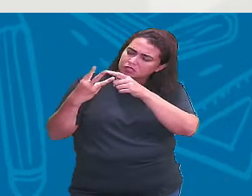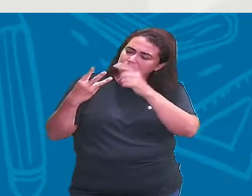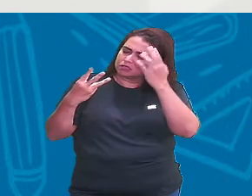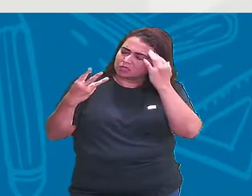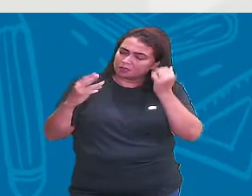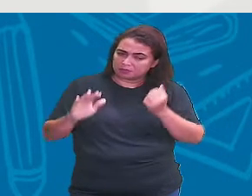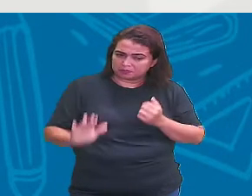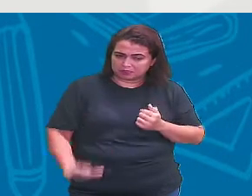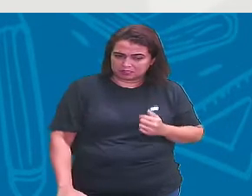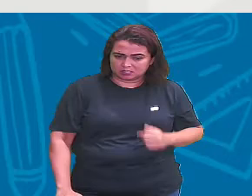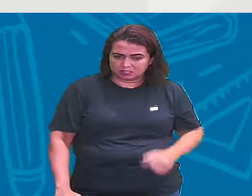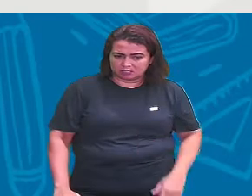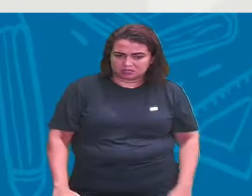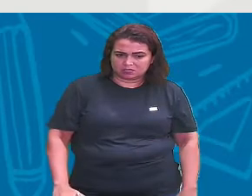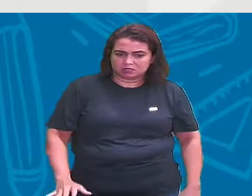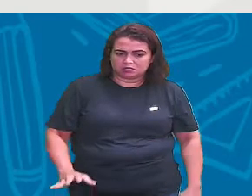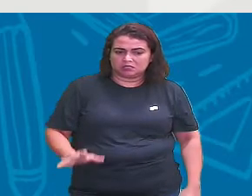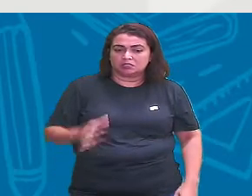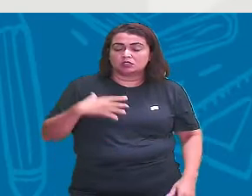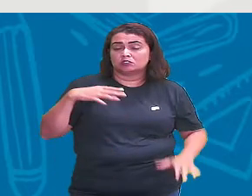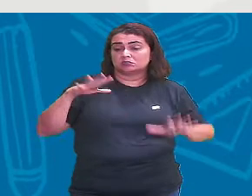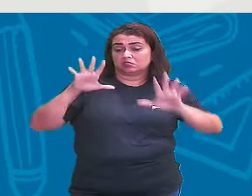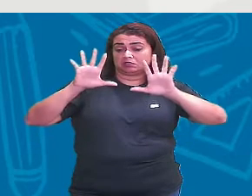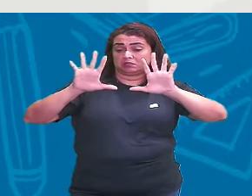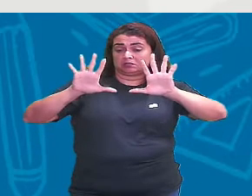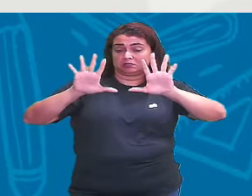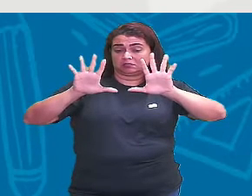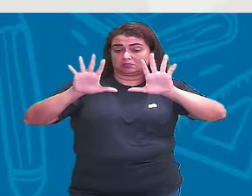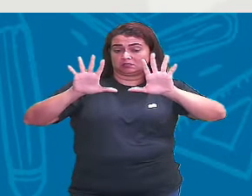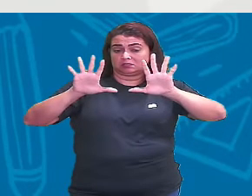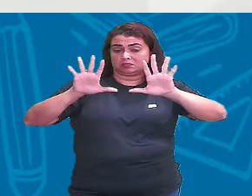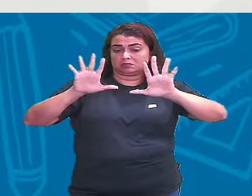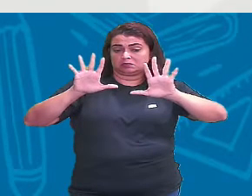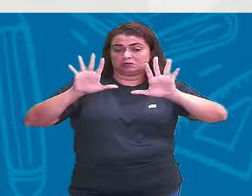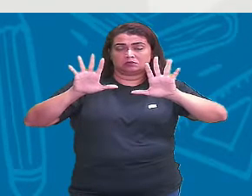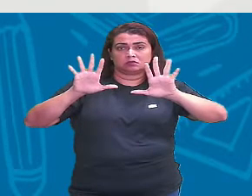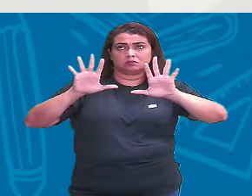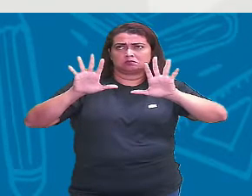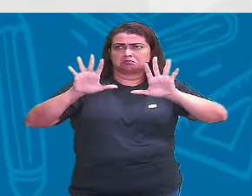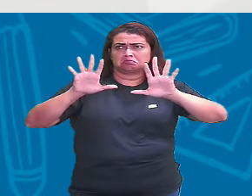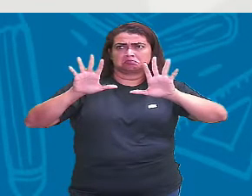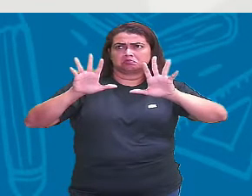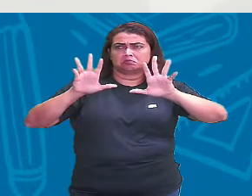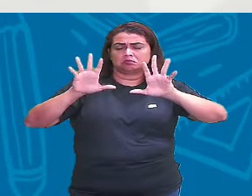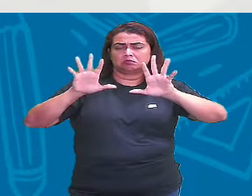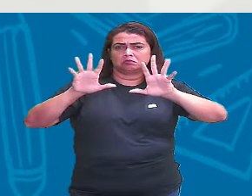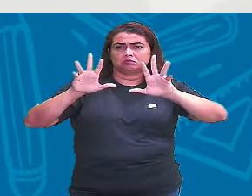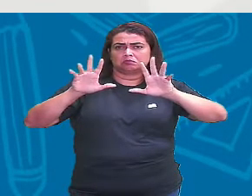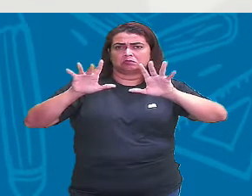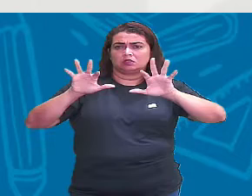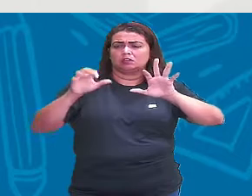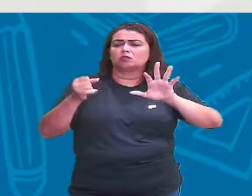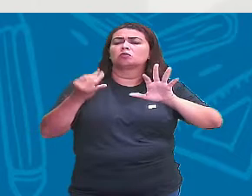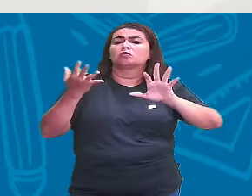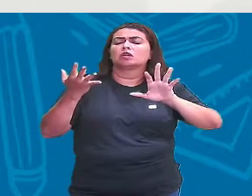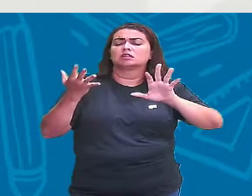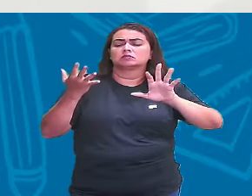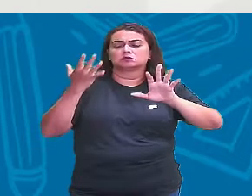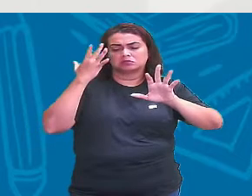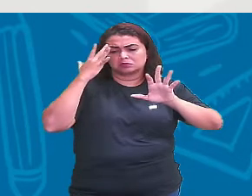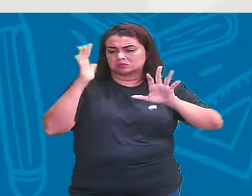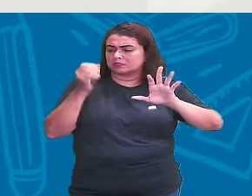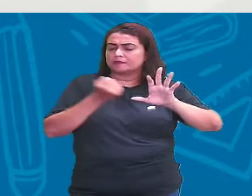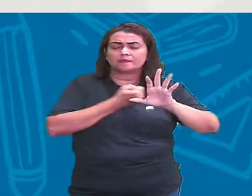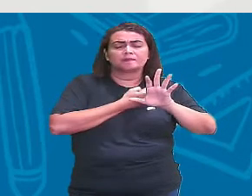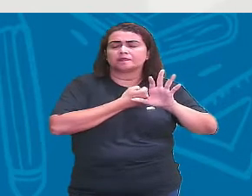disser assim, ó, eu tenho isso aqui de idade, você pode até nem saber quanto isso representa, qual número